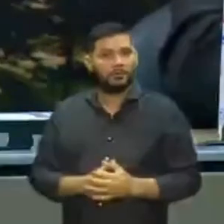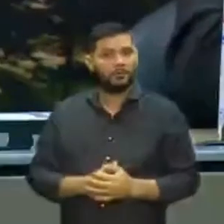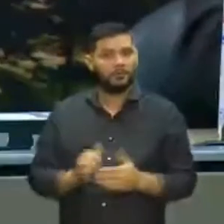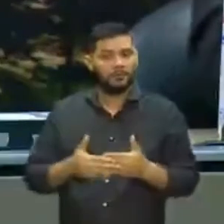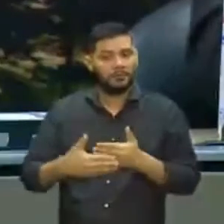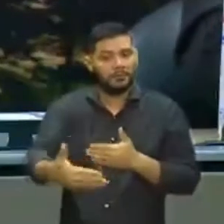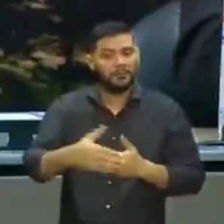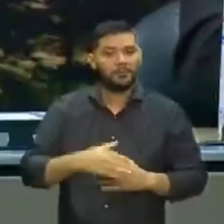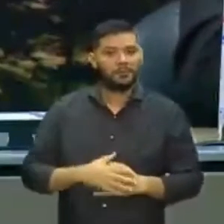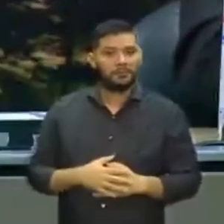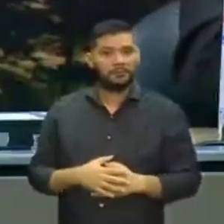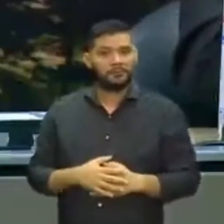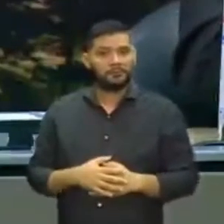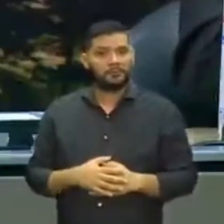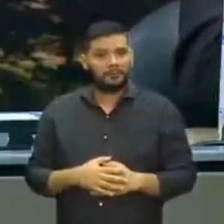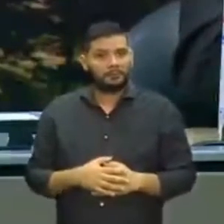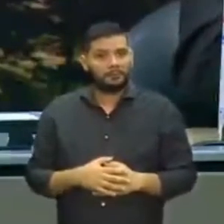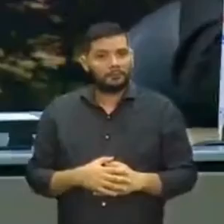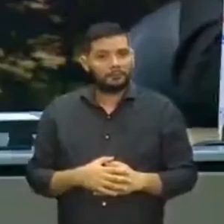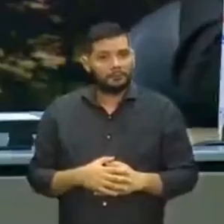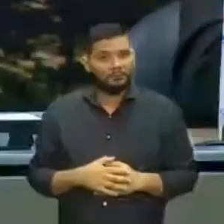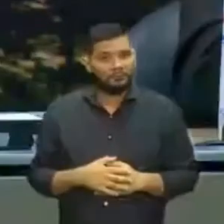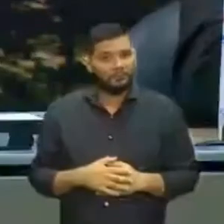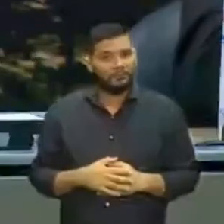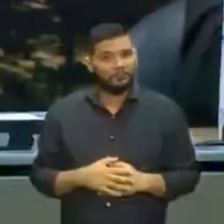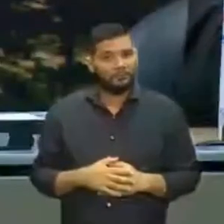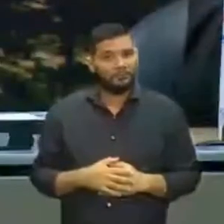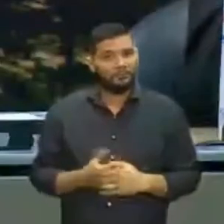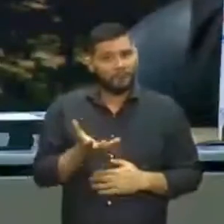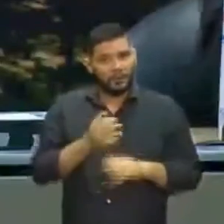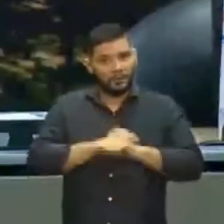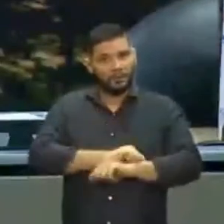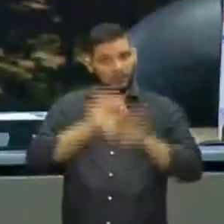Então, se é para jogar argumentação clara e aberta, vamos jogar claro e aberto.